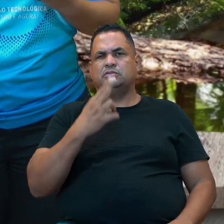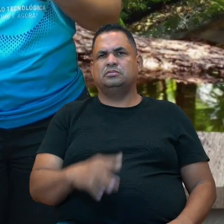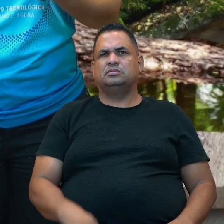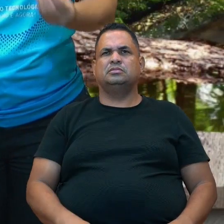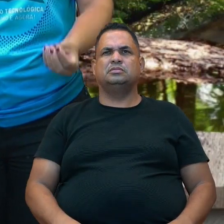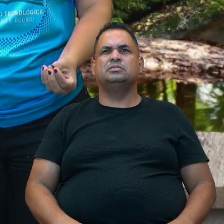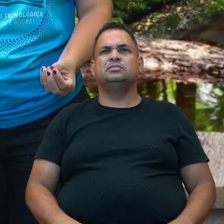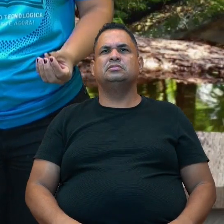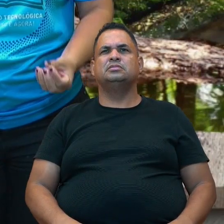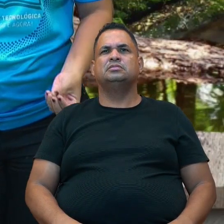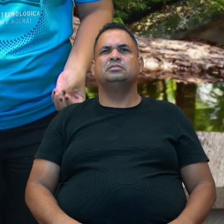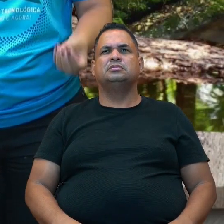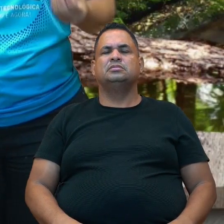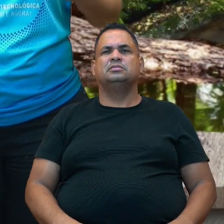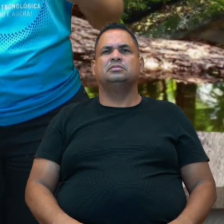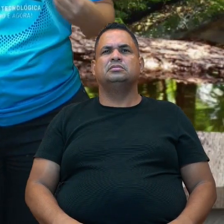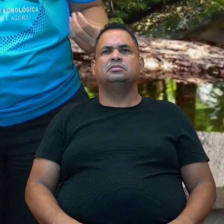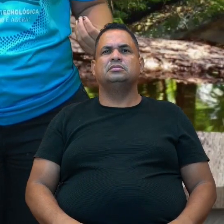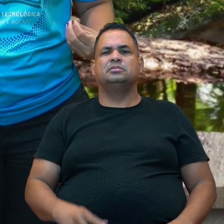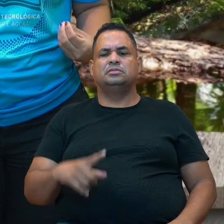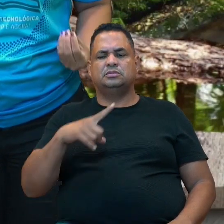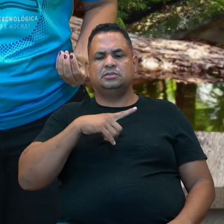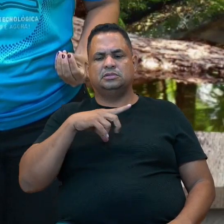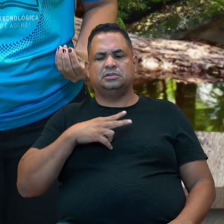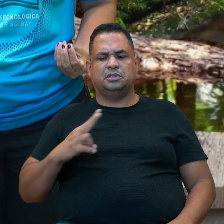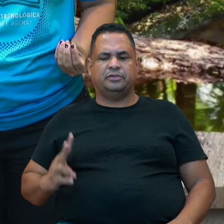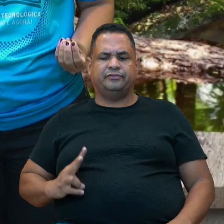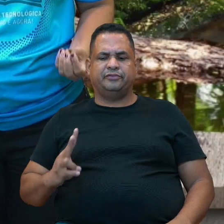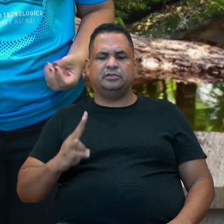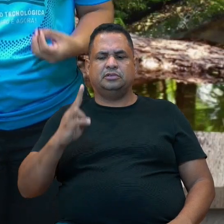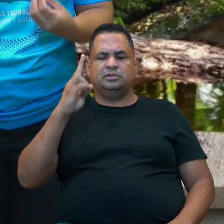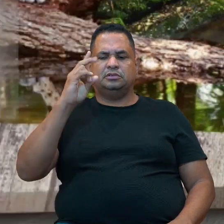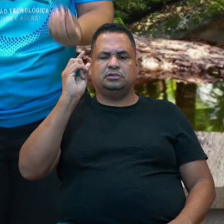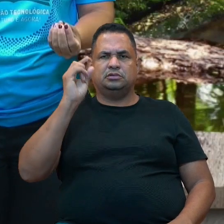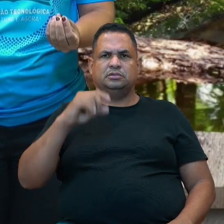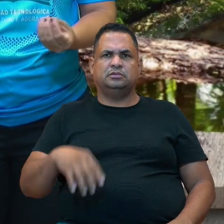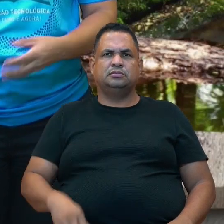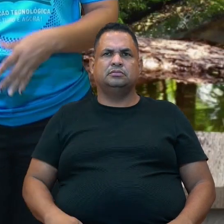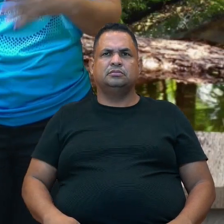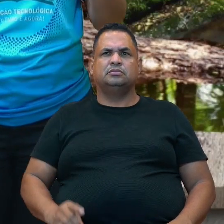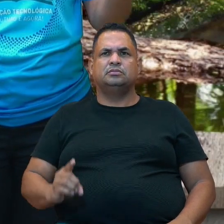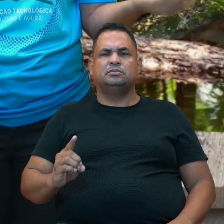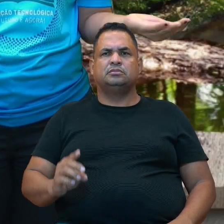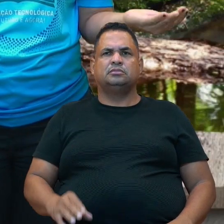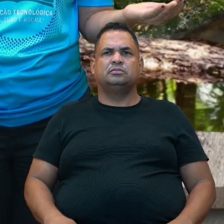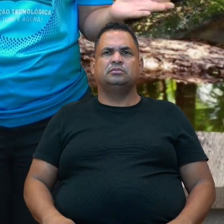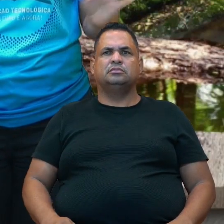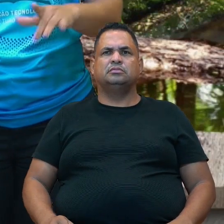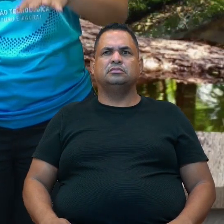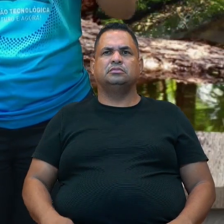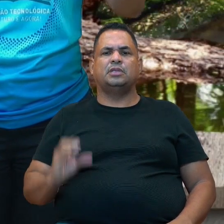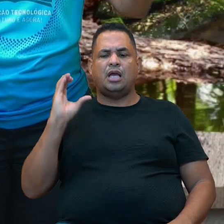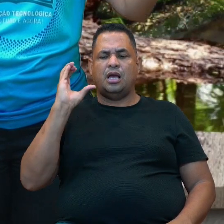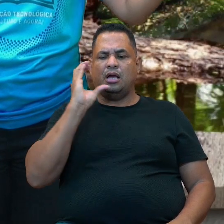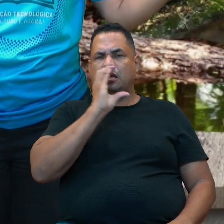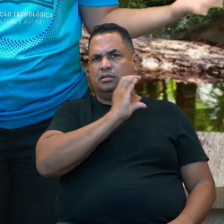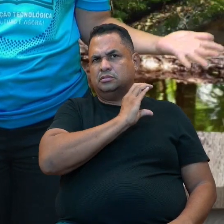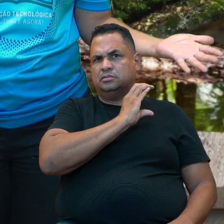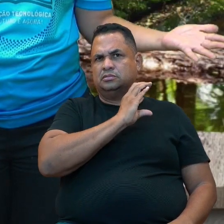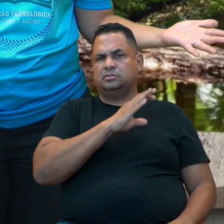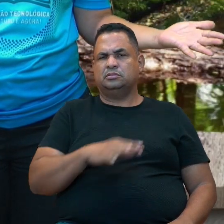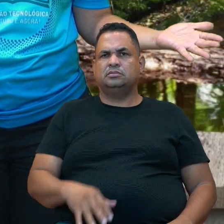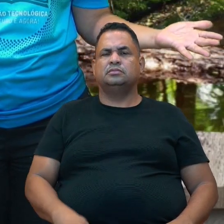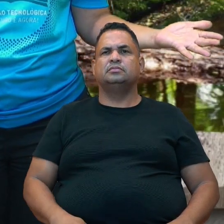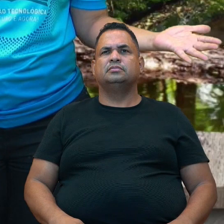Há uma vantagem e uma desvantagem nesses processos. Vantagem, rápida, reprodução